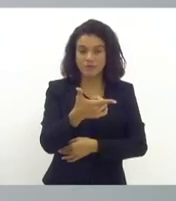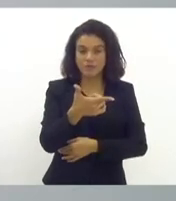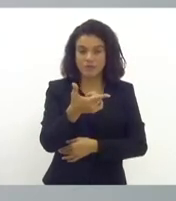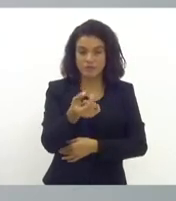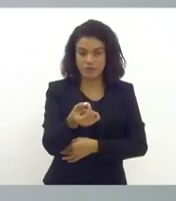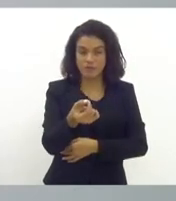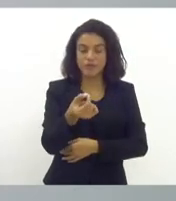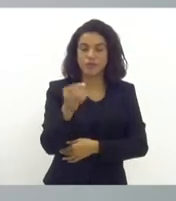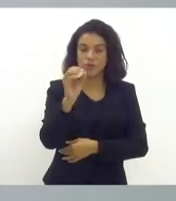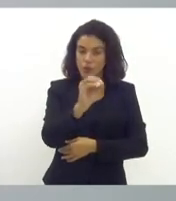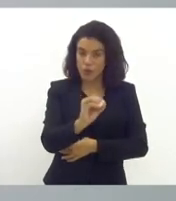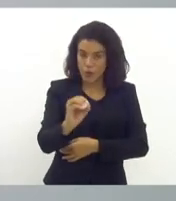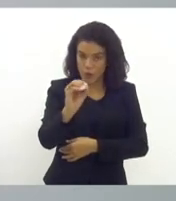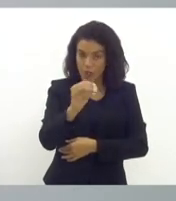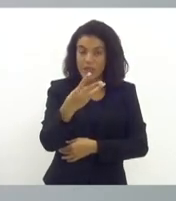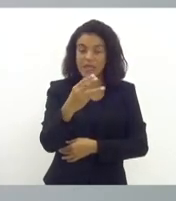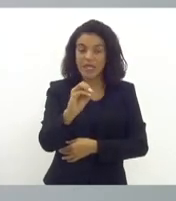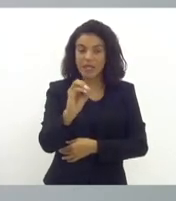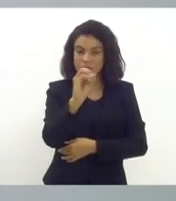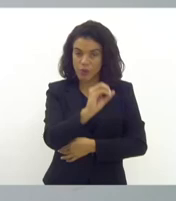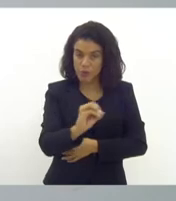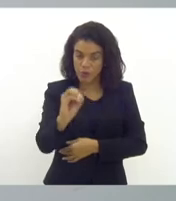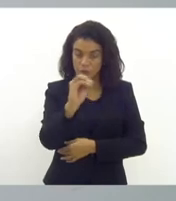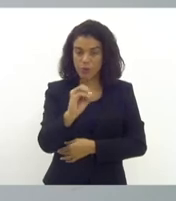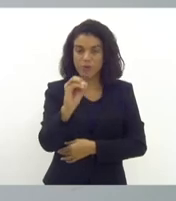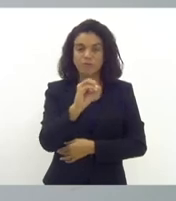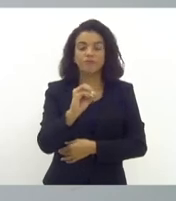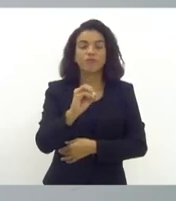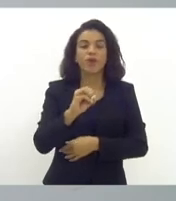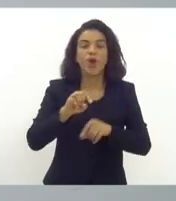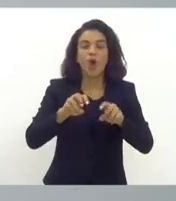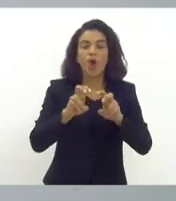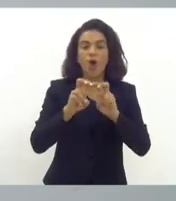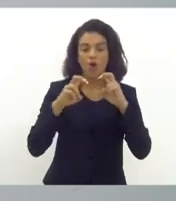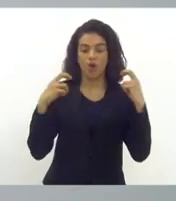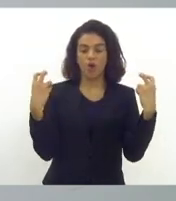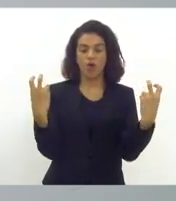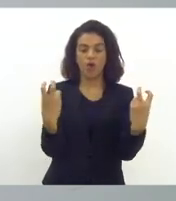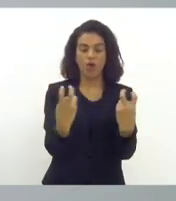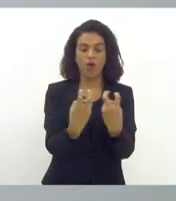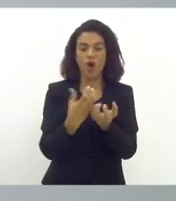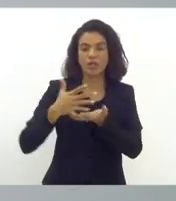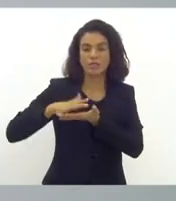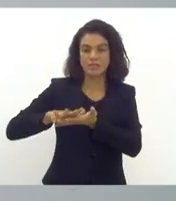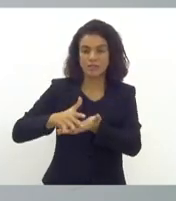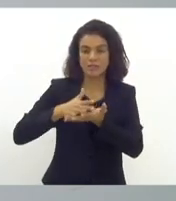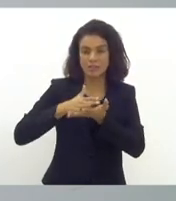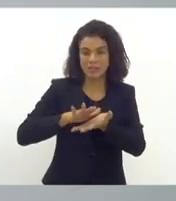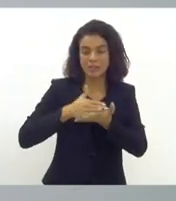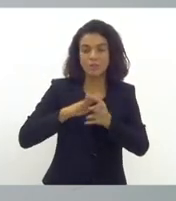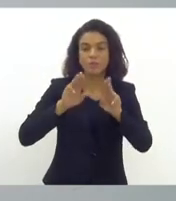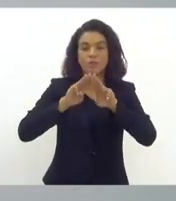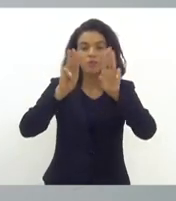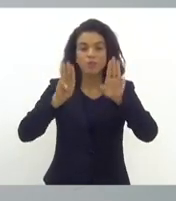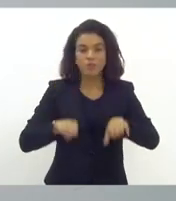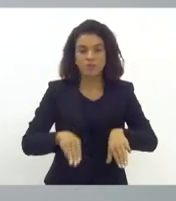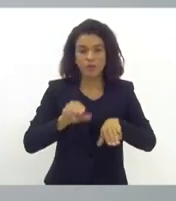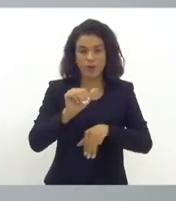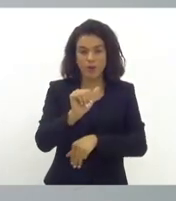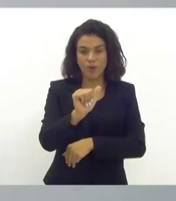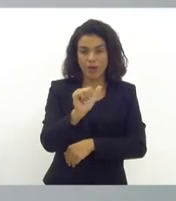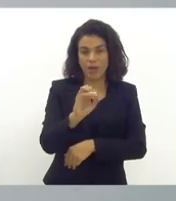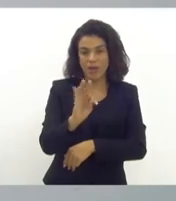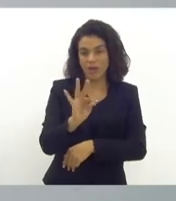25 de Setembro e 30 de Outubro audiência pública das rodas de samba no museu do Catete então a gente já tá com uma agenda